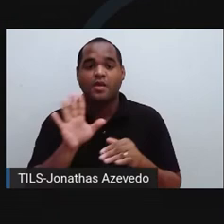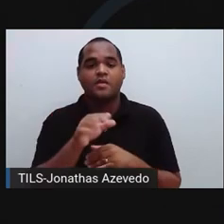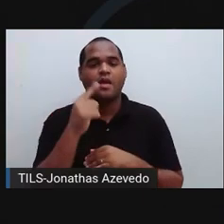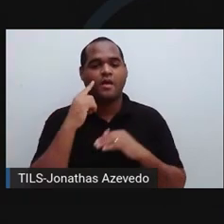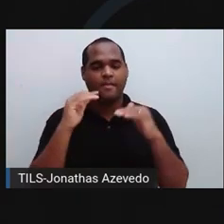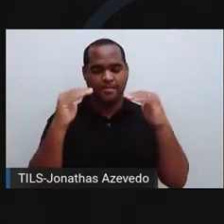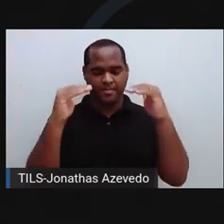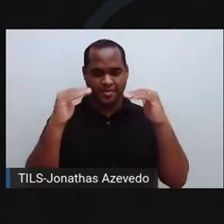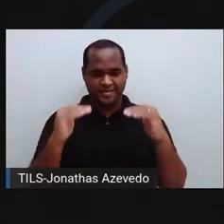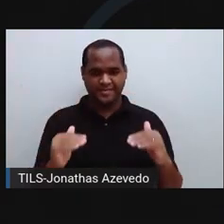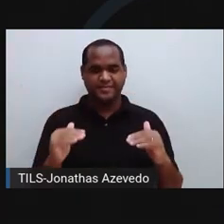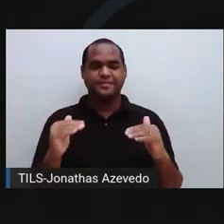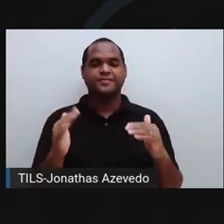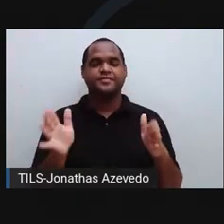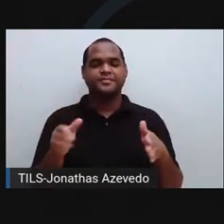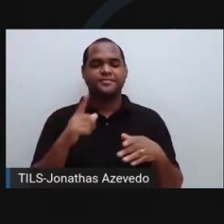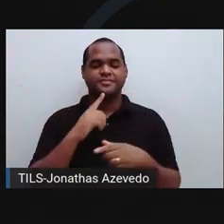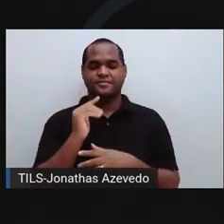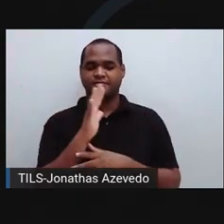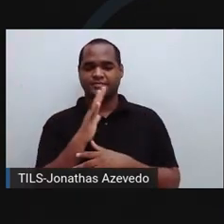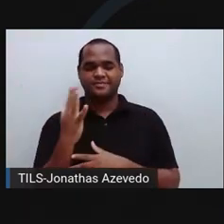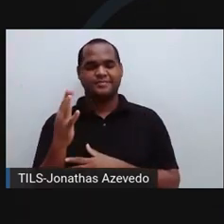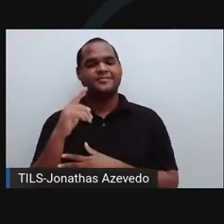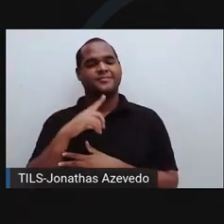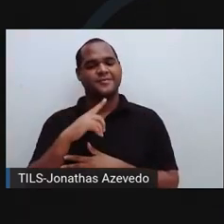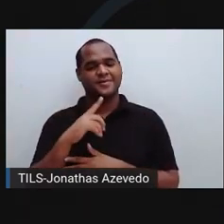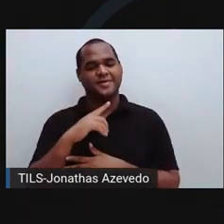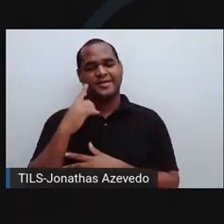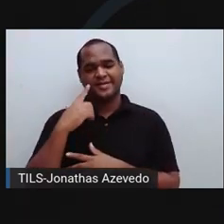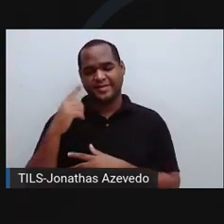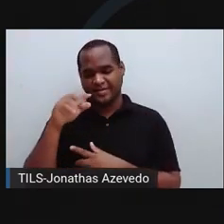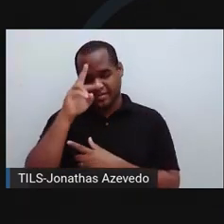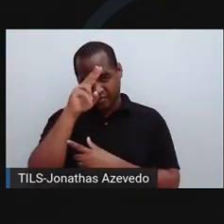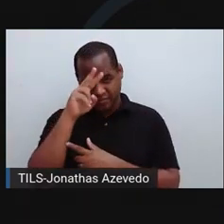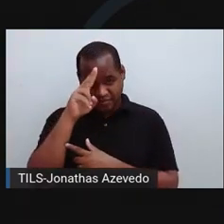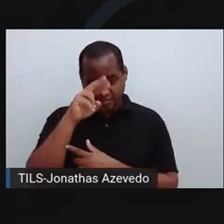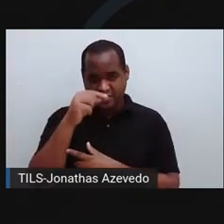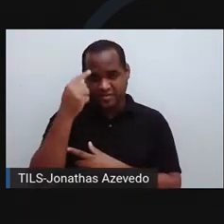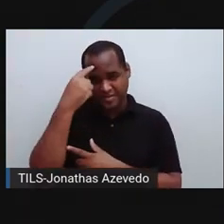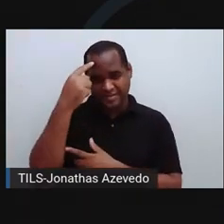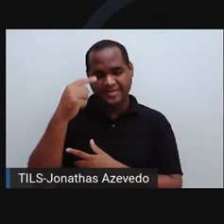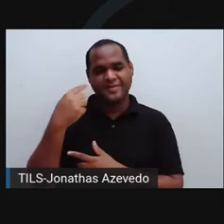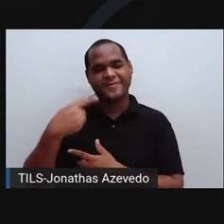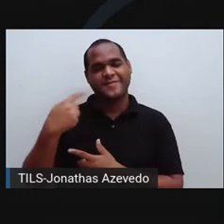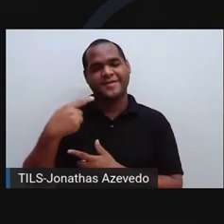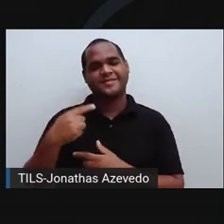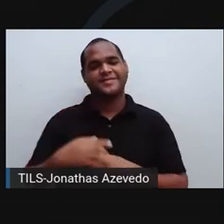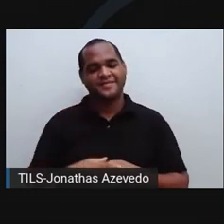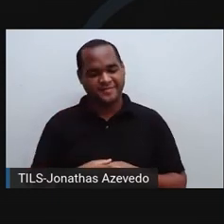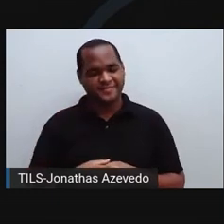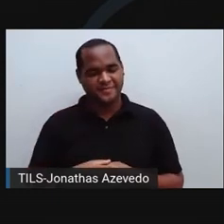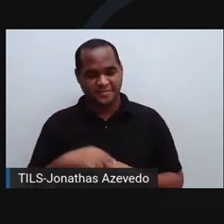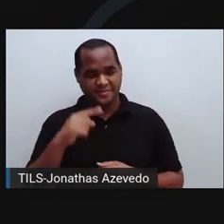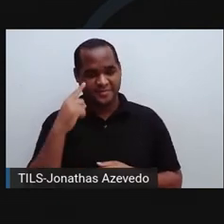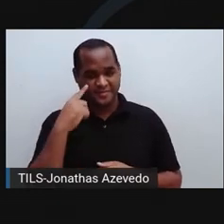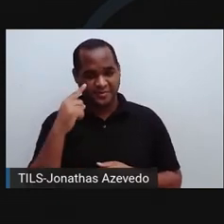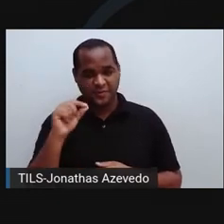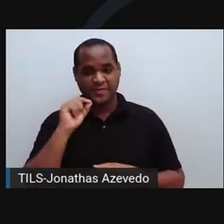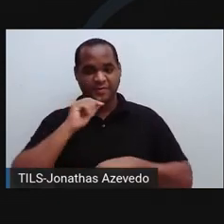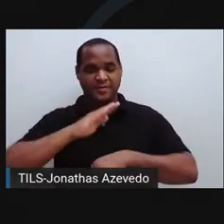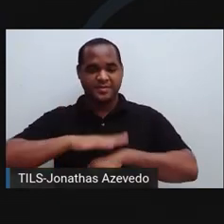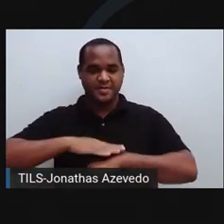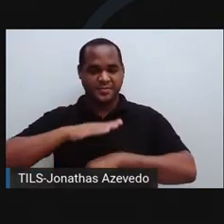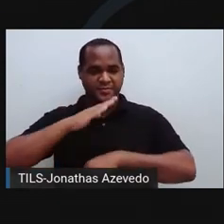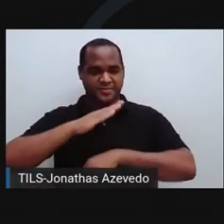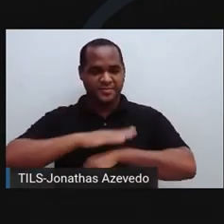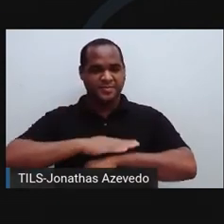planta. Essa planta está dando energia para o besouro, que é o consumidor primário, que está sendo aí alimentado pelo